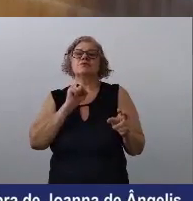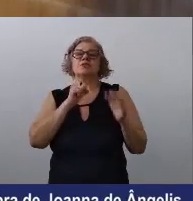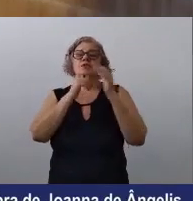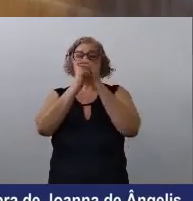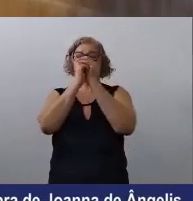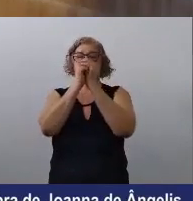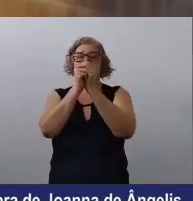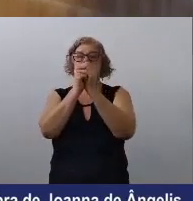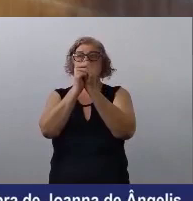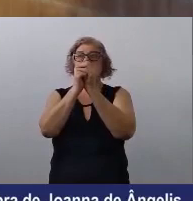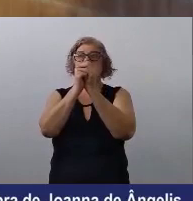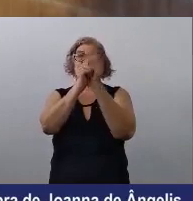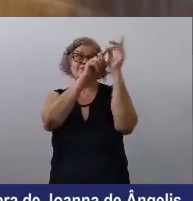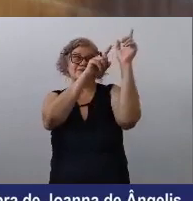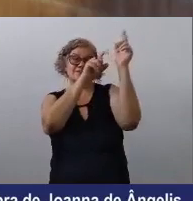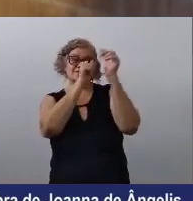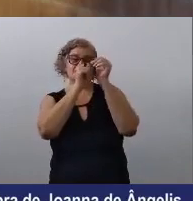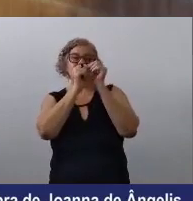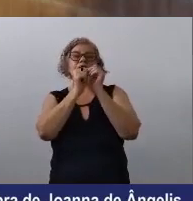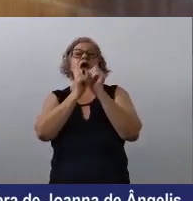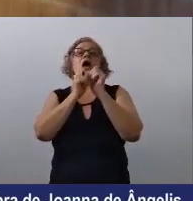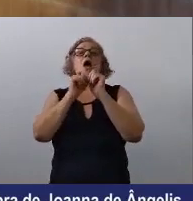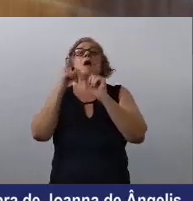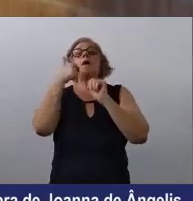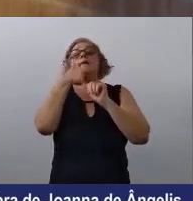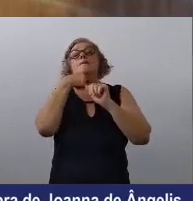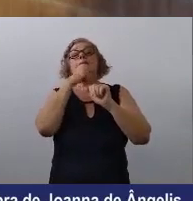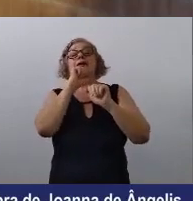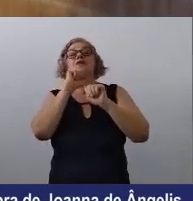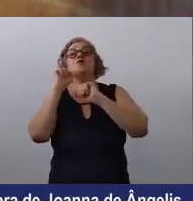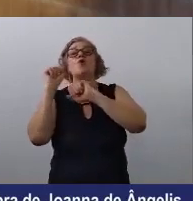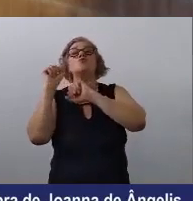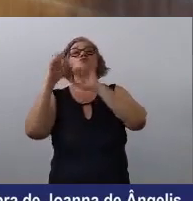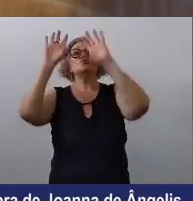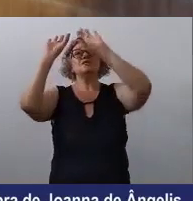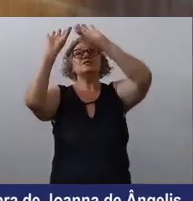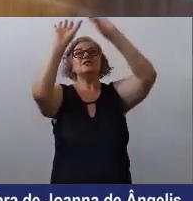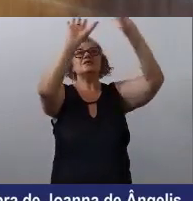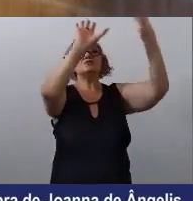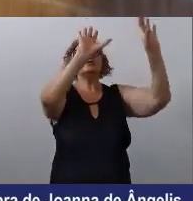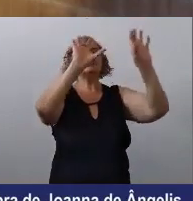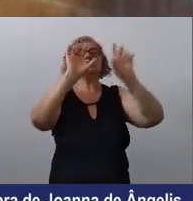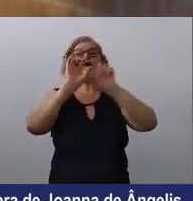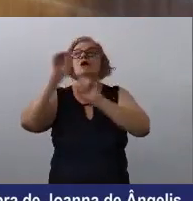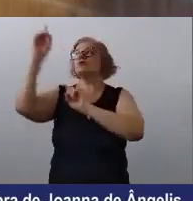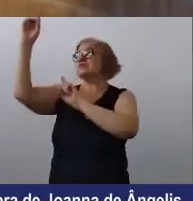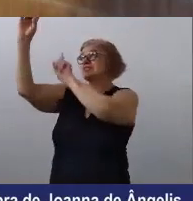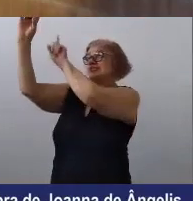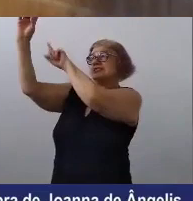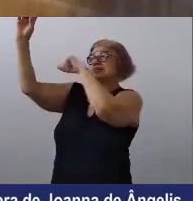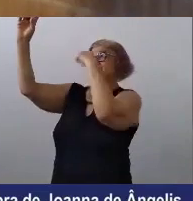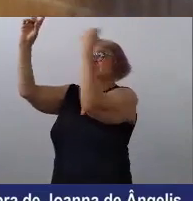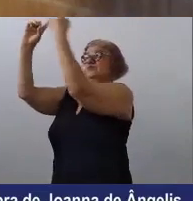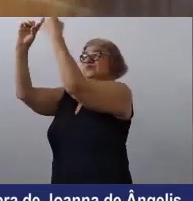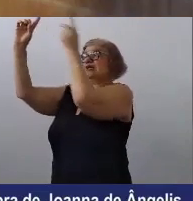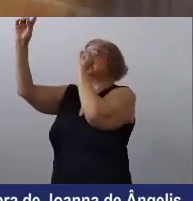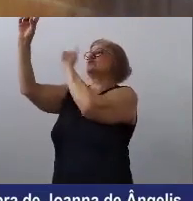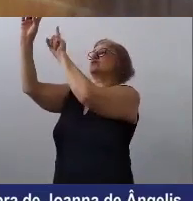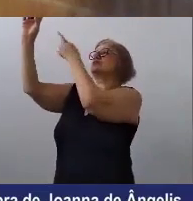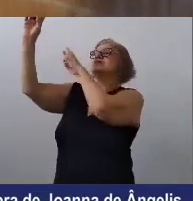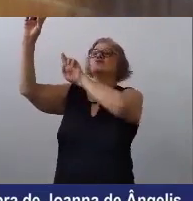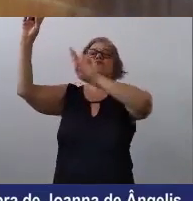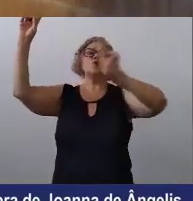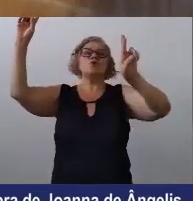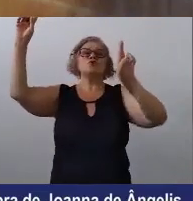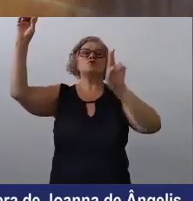Deus com a prece que Jesus nos ensinou. Pai nosso que estais nos céus, santificado